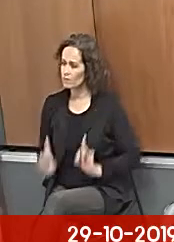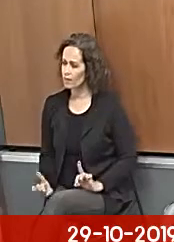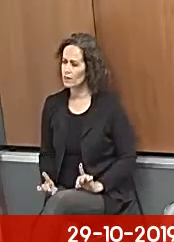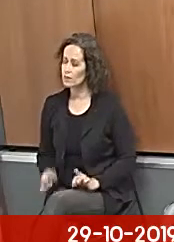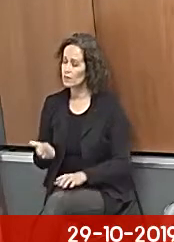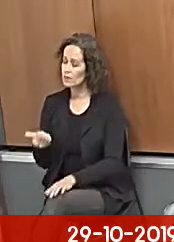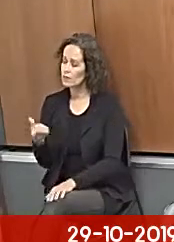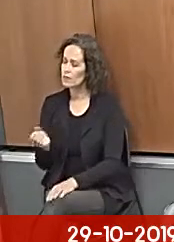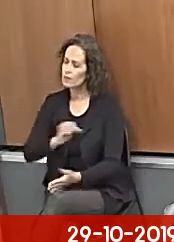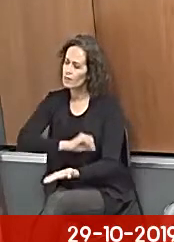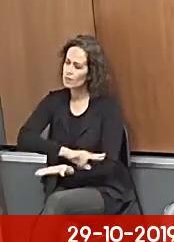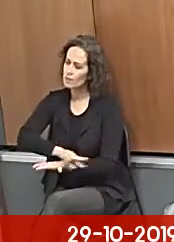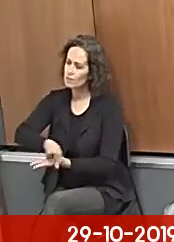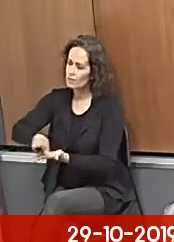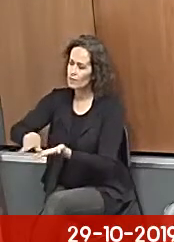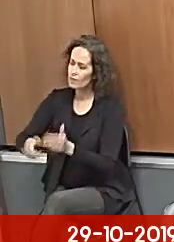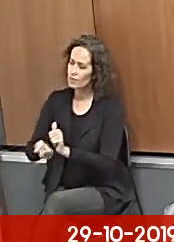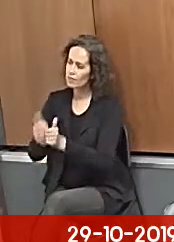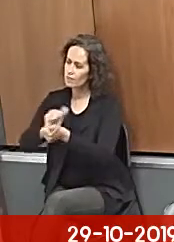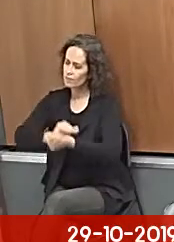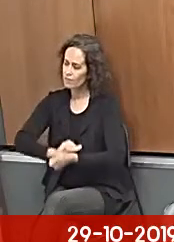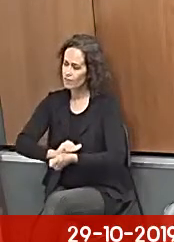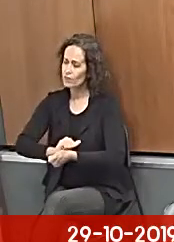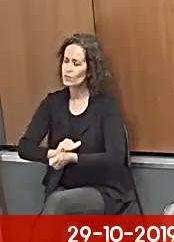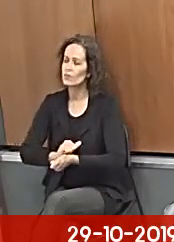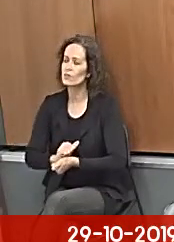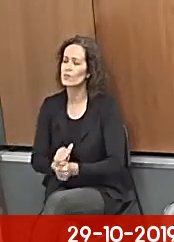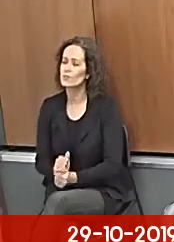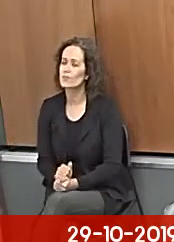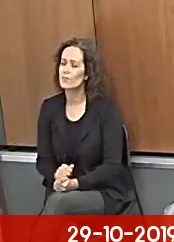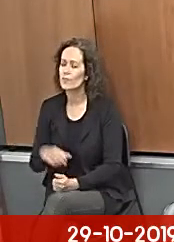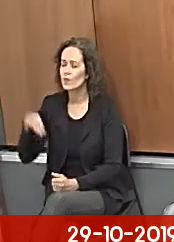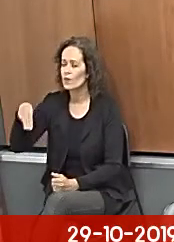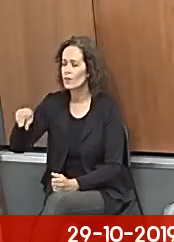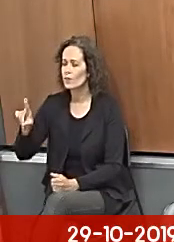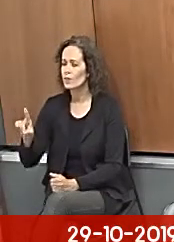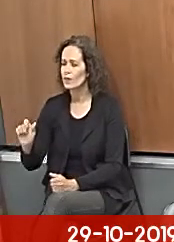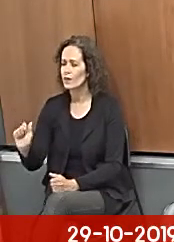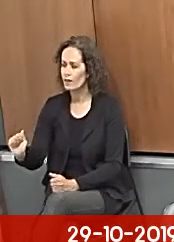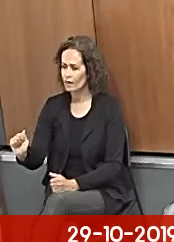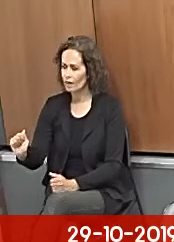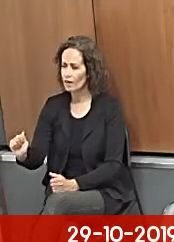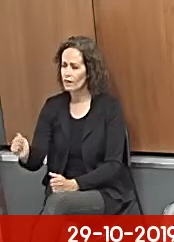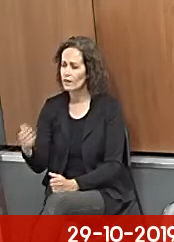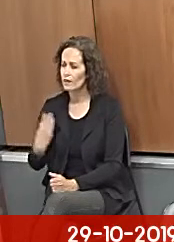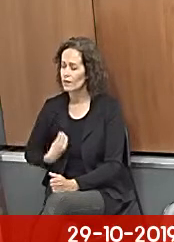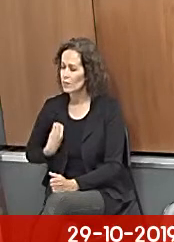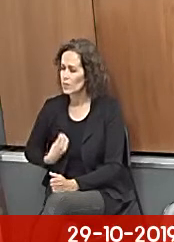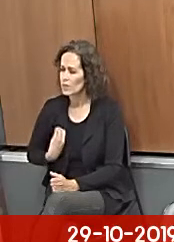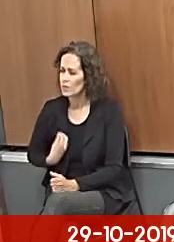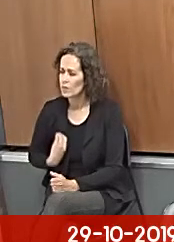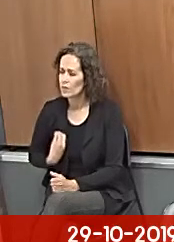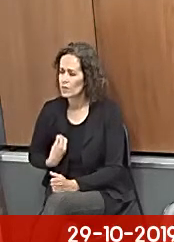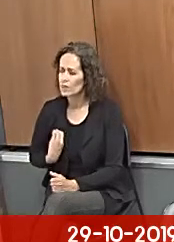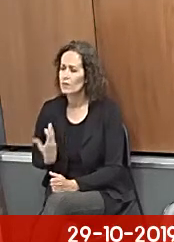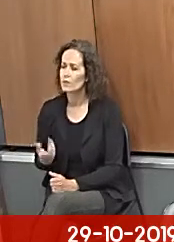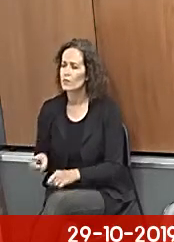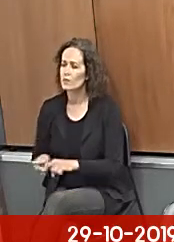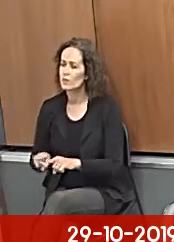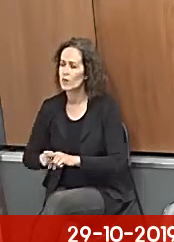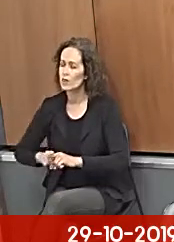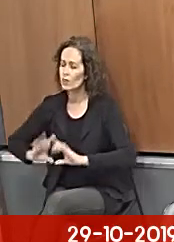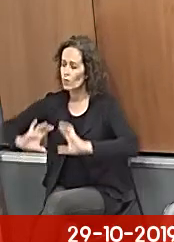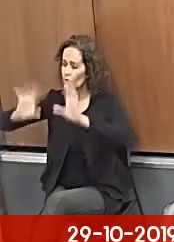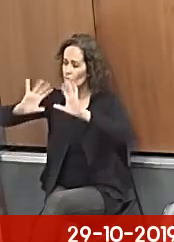modalidades. A Andy, né, teve o MDA, né? Teve a participação nessa criação aí do vôlei sentado,